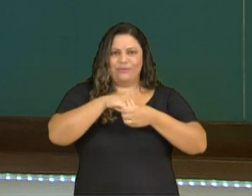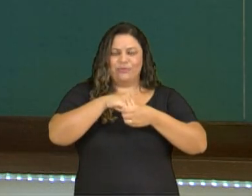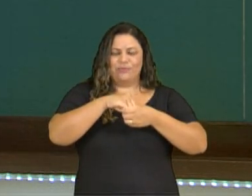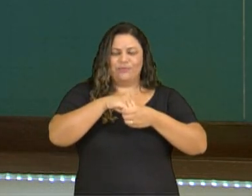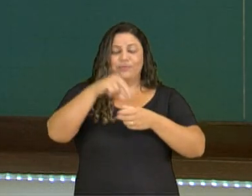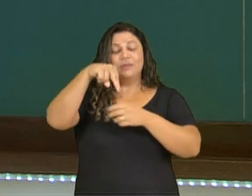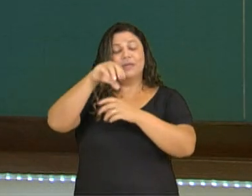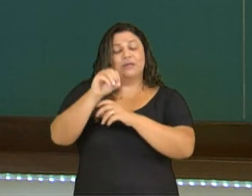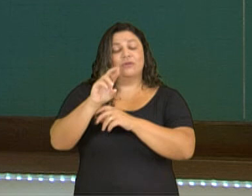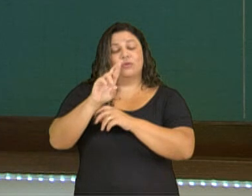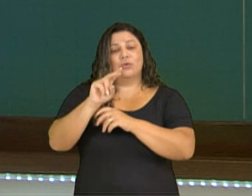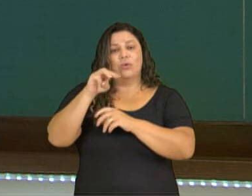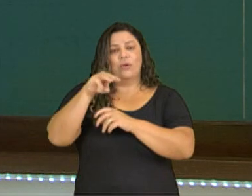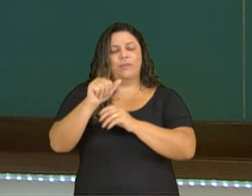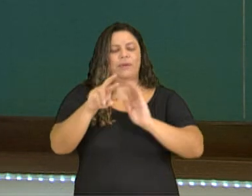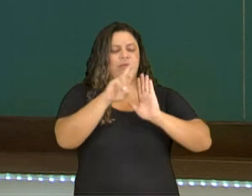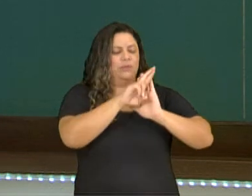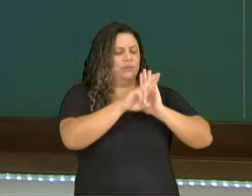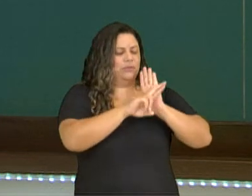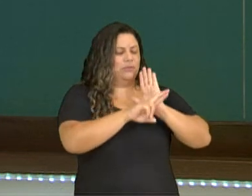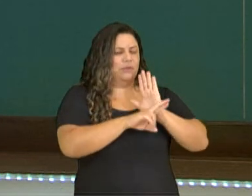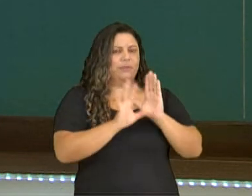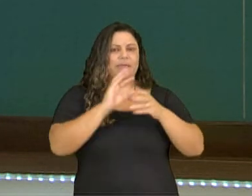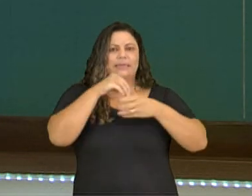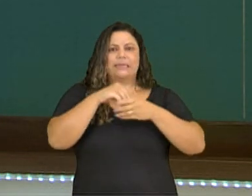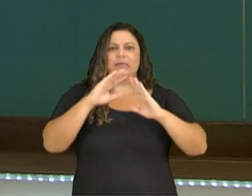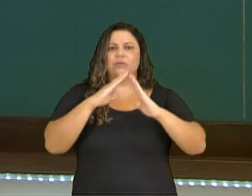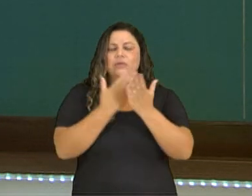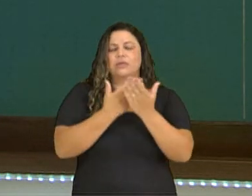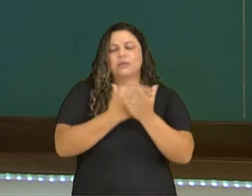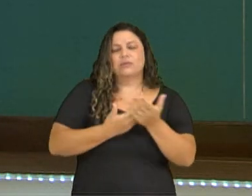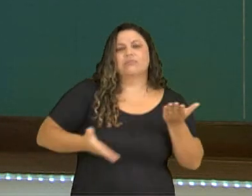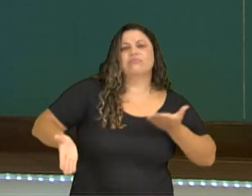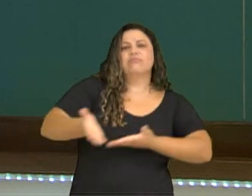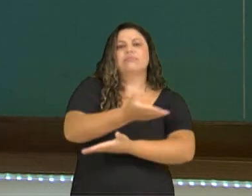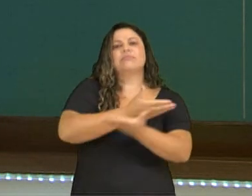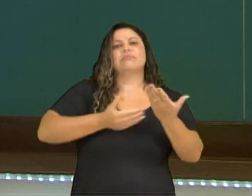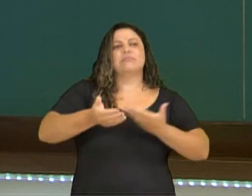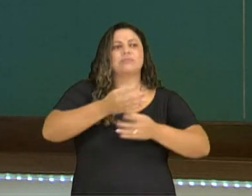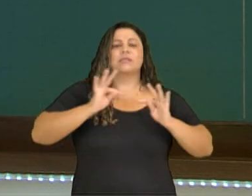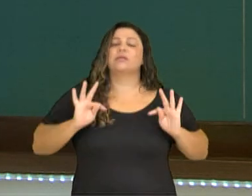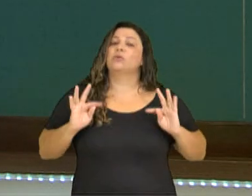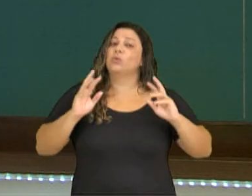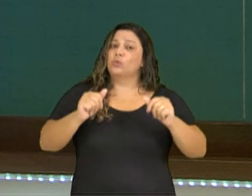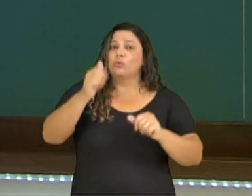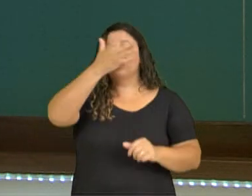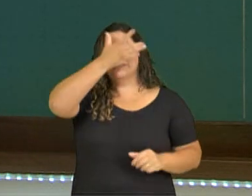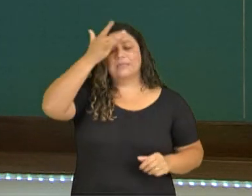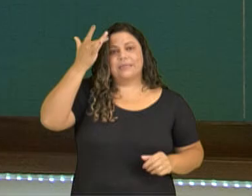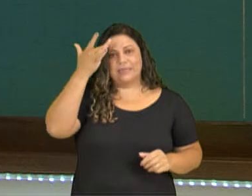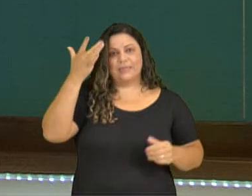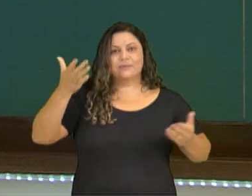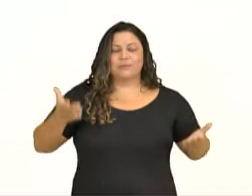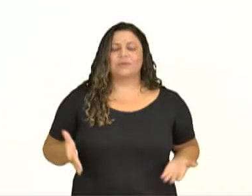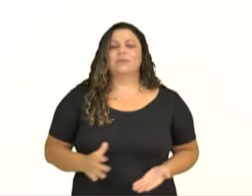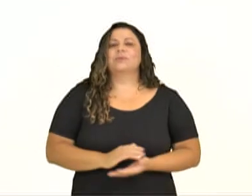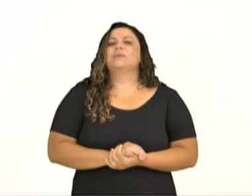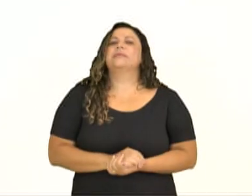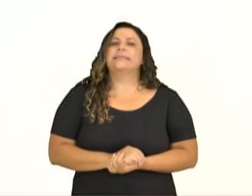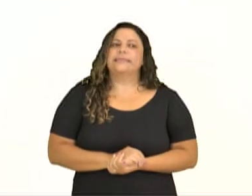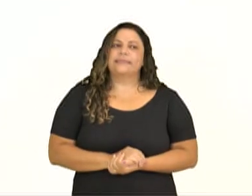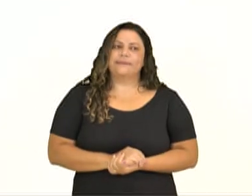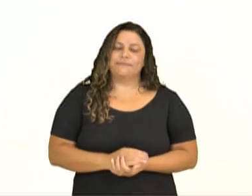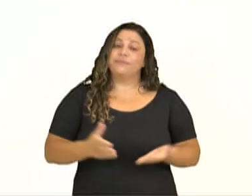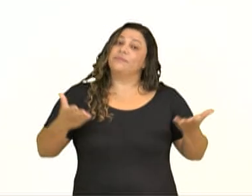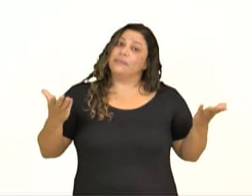de regras que são criadas para a melhor convivência de todas as pessoas que fazem parte desse microsistema. Então é um pouquinho